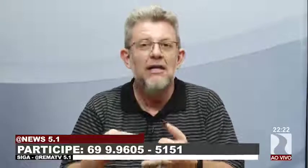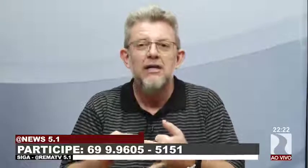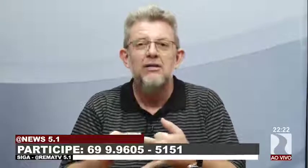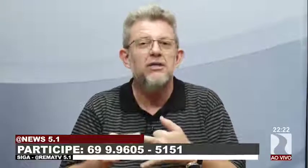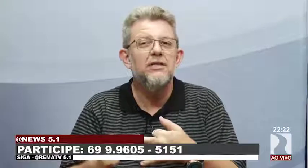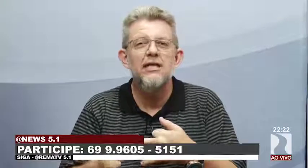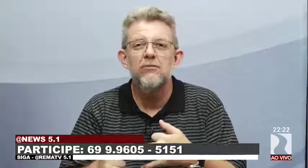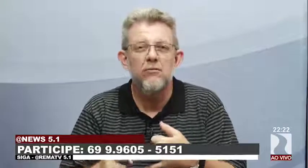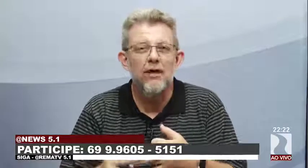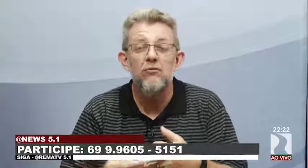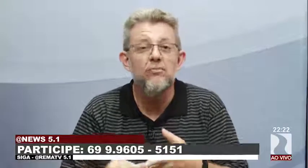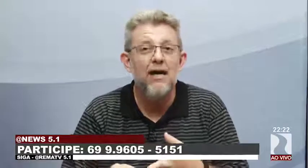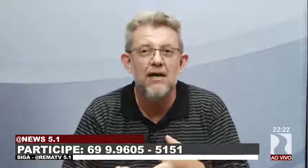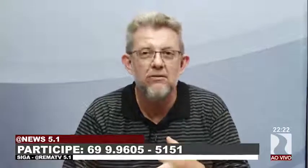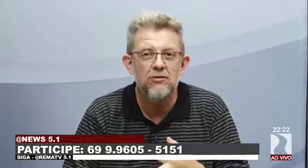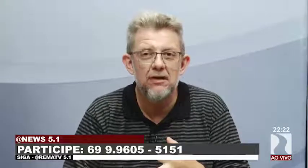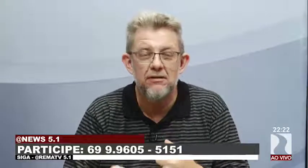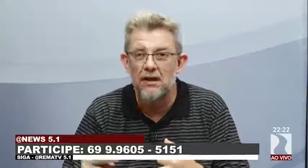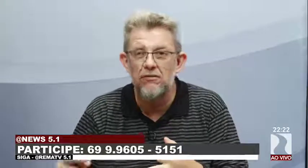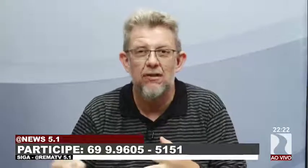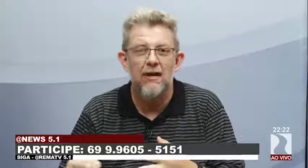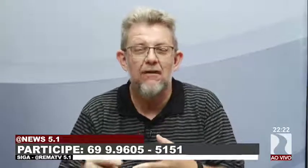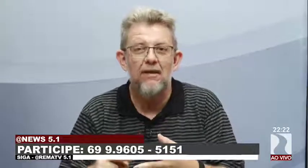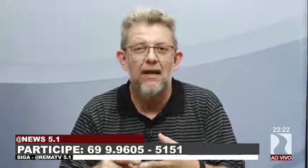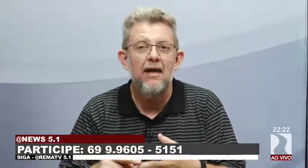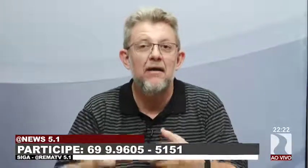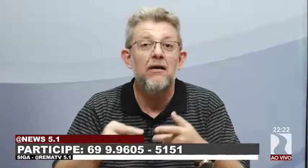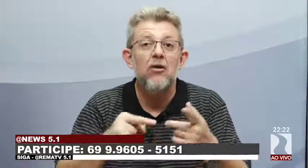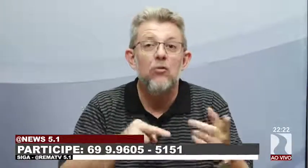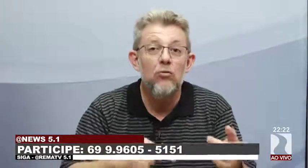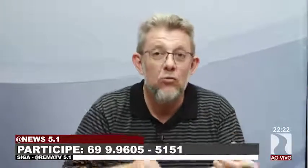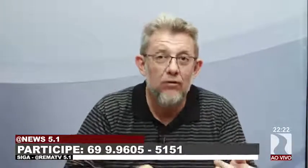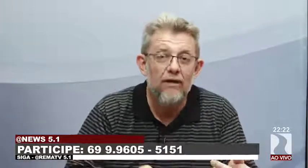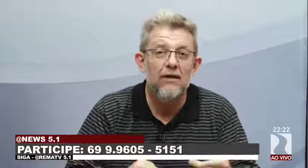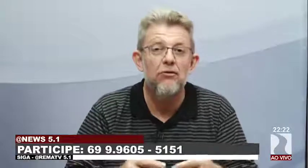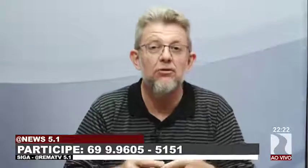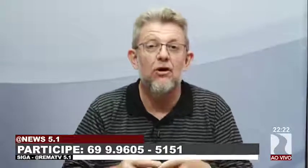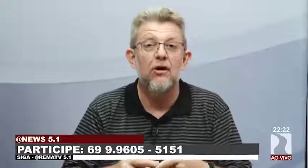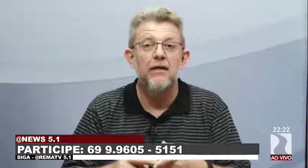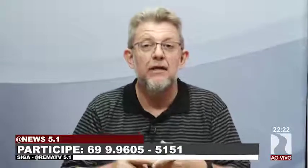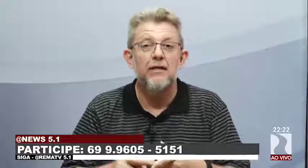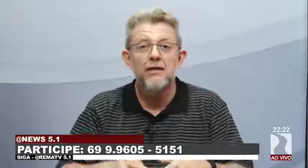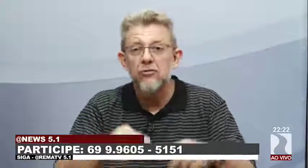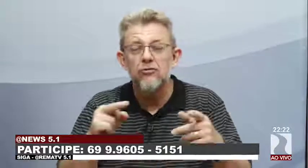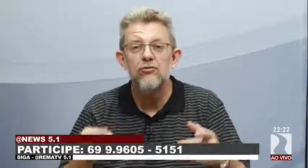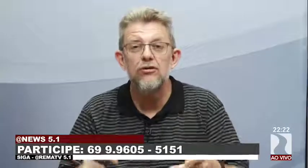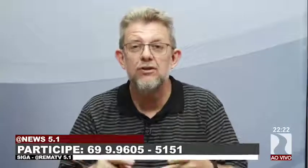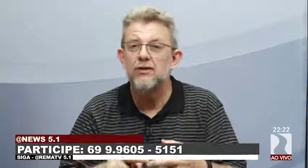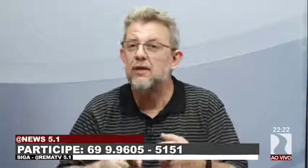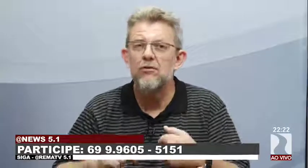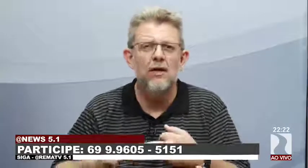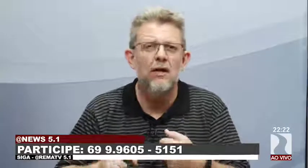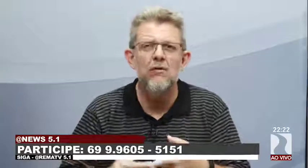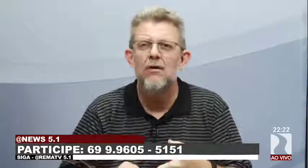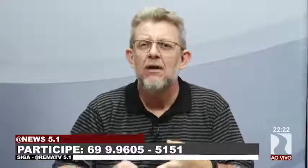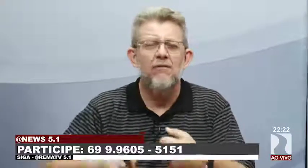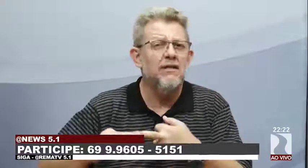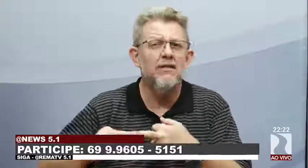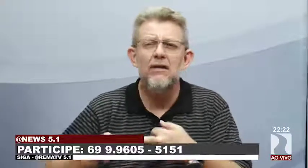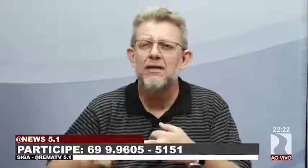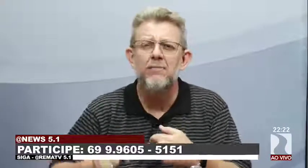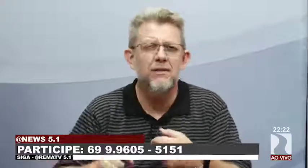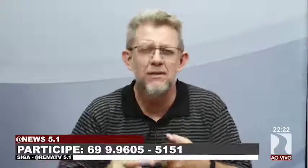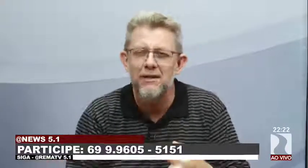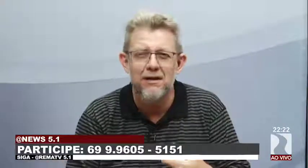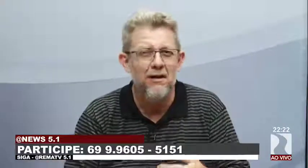carnaval dizendo né os médicos né Drauzio Valéria o governador Dória e tantos outros dizemos não